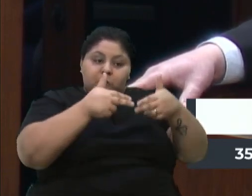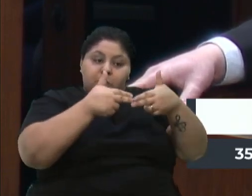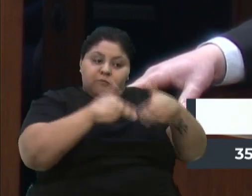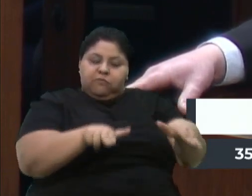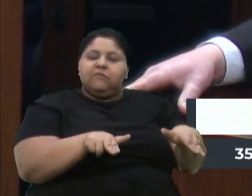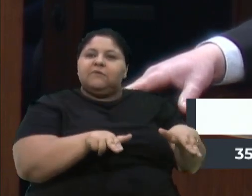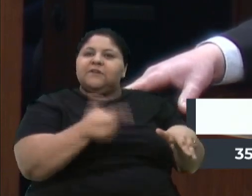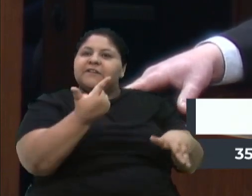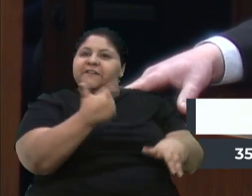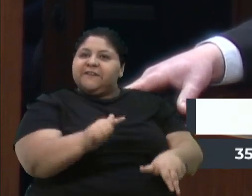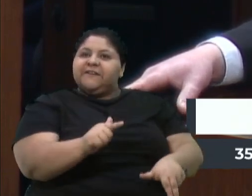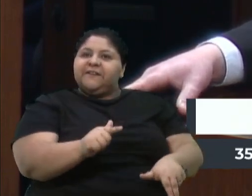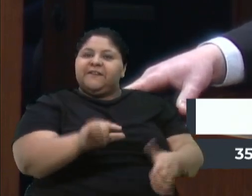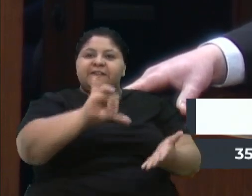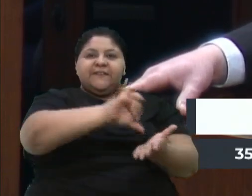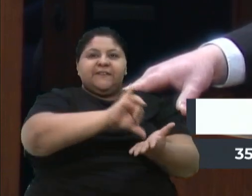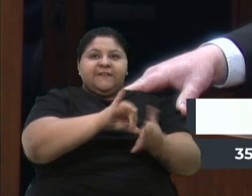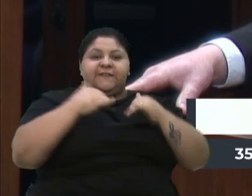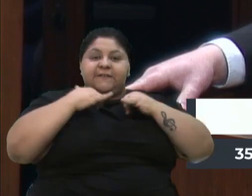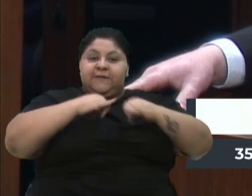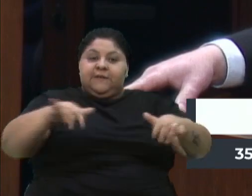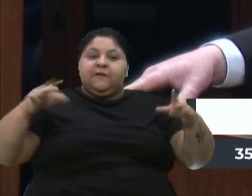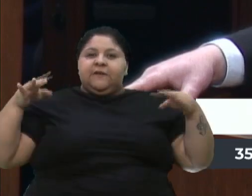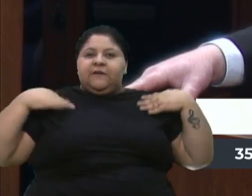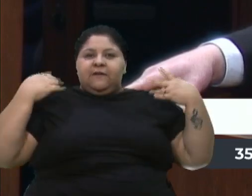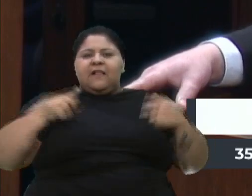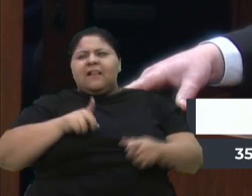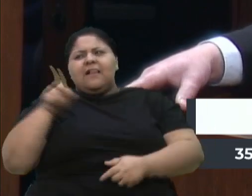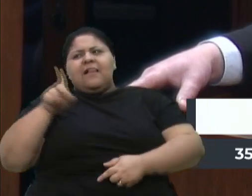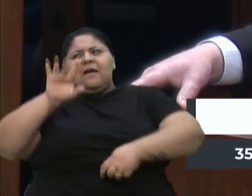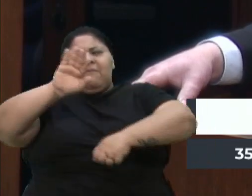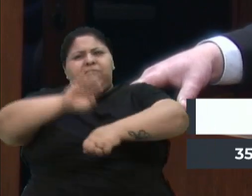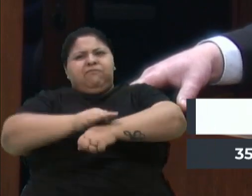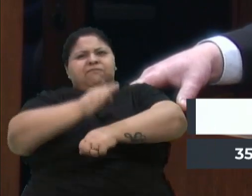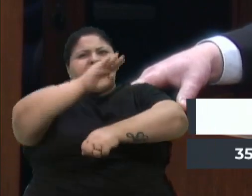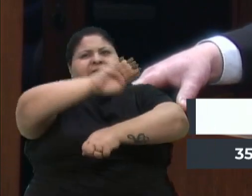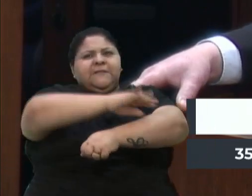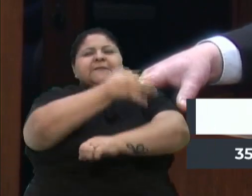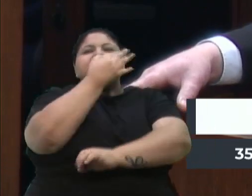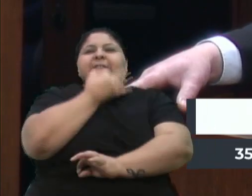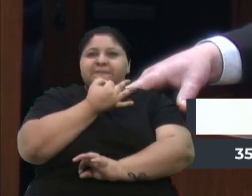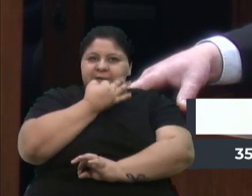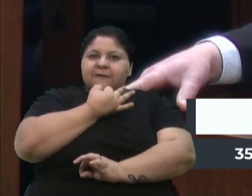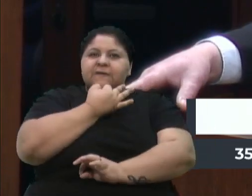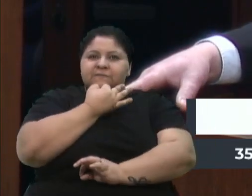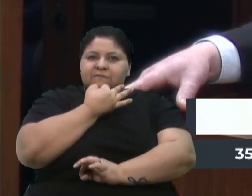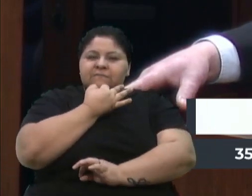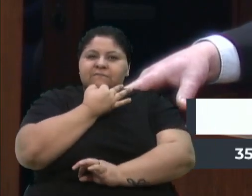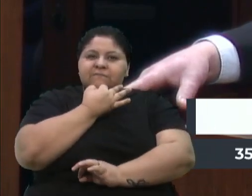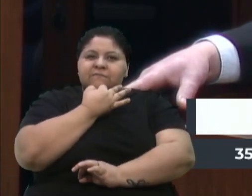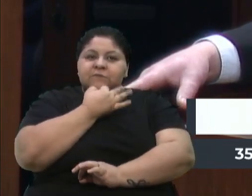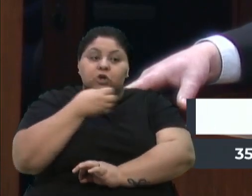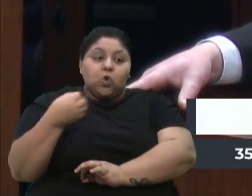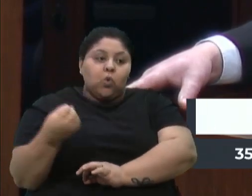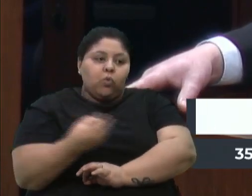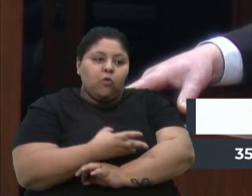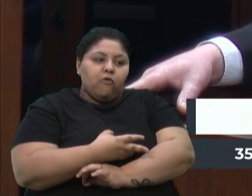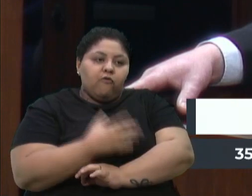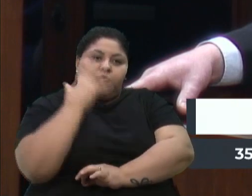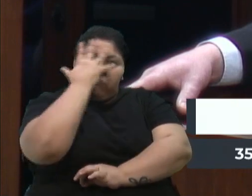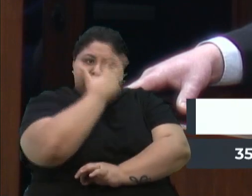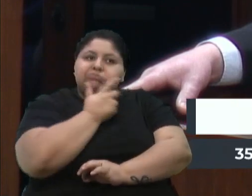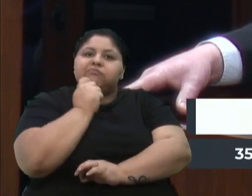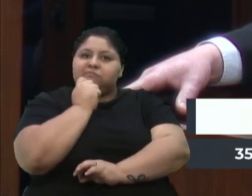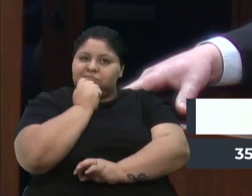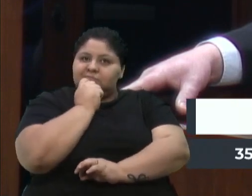Centro de Informações ao Turistas lá dos pavilhões da Festa da Uva, do Parque de Eventos da Festa da Uva, com um novo visual e